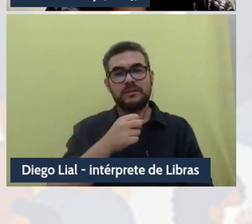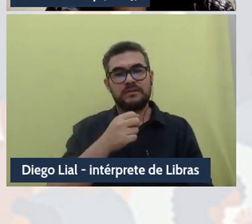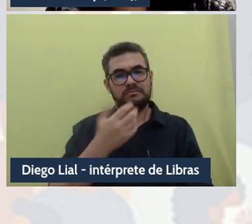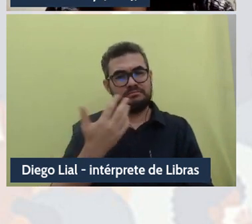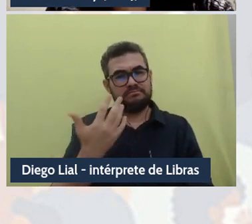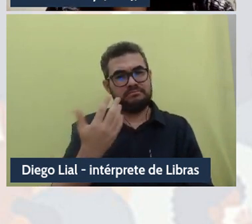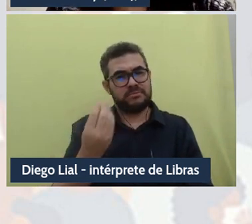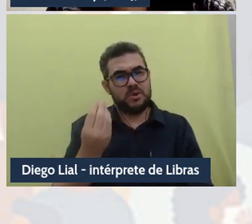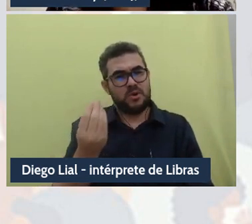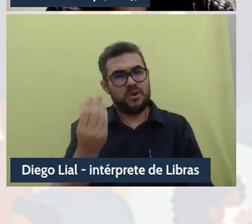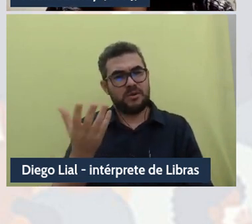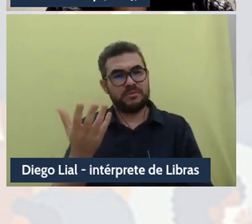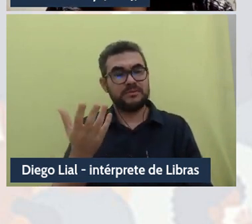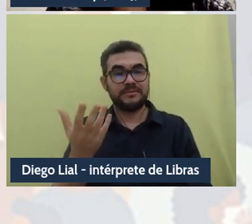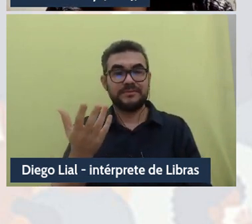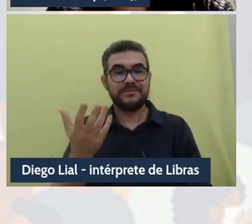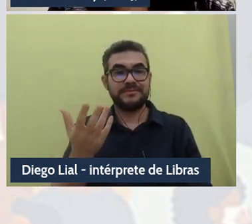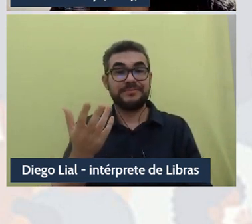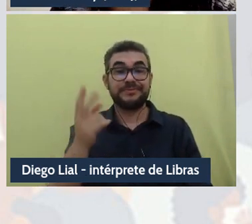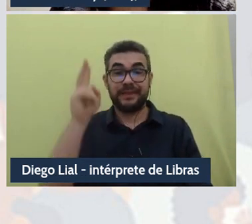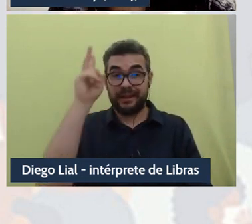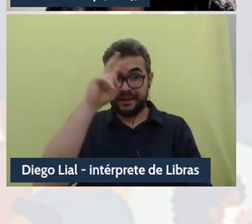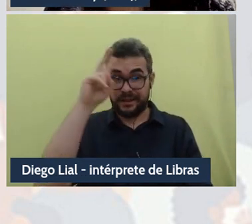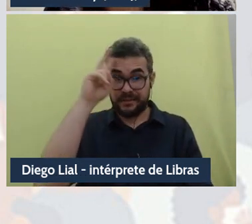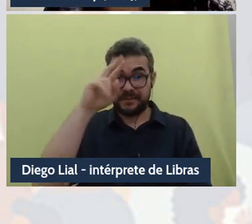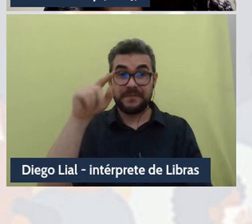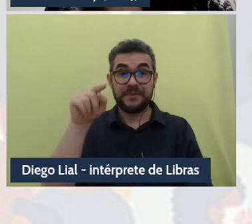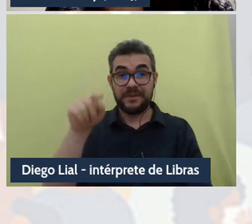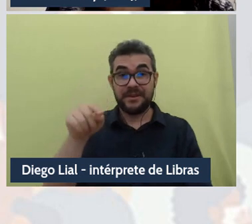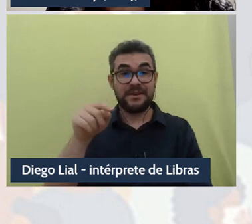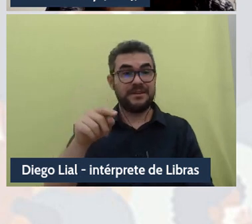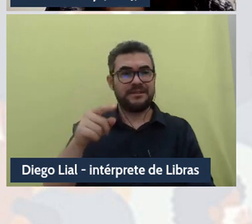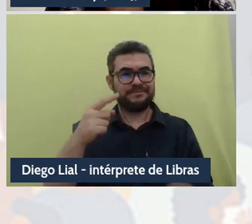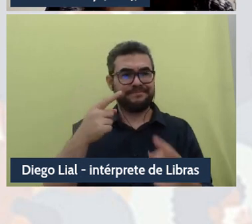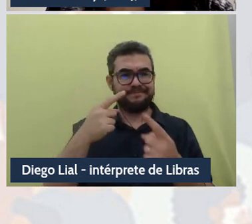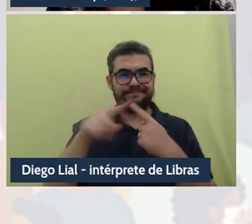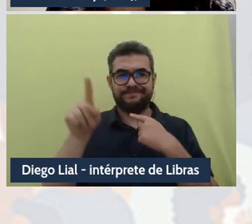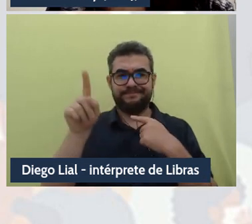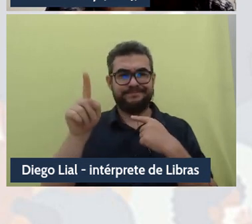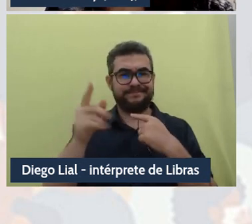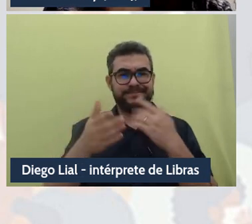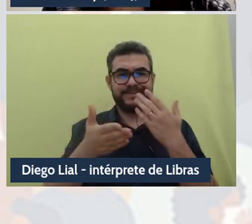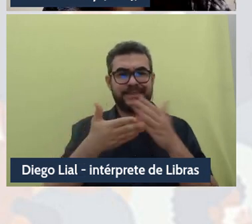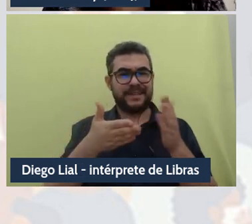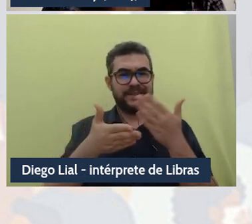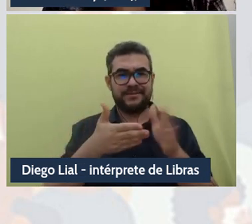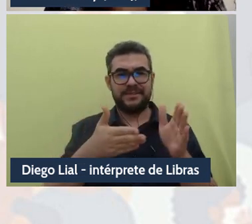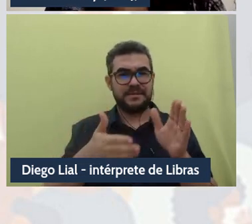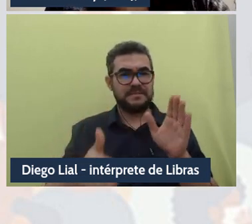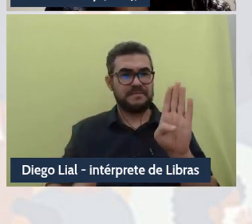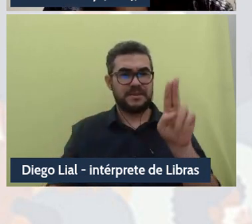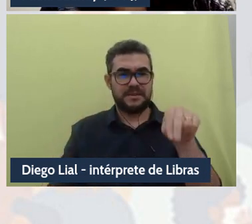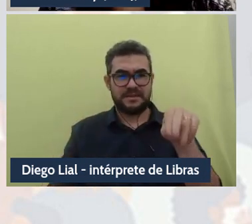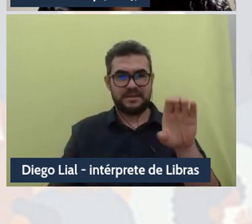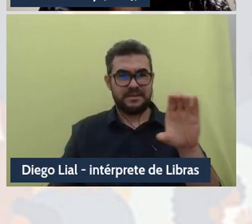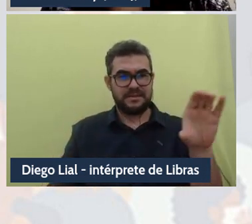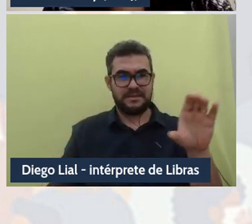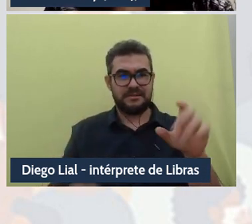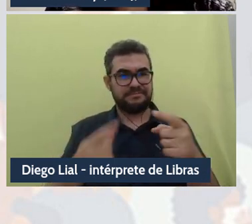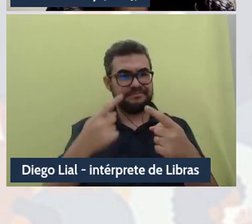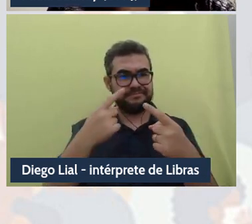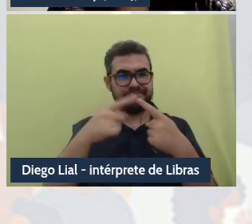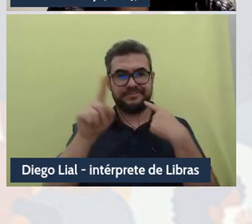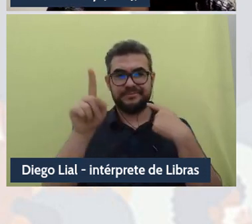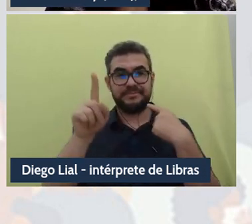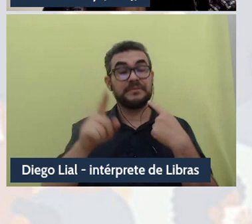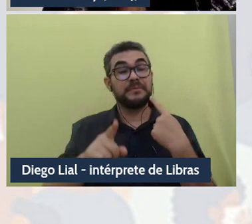progressistas, lembrando, né, que o pensamento de Paulo Freire não combina com a BNCC, né, pelo simples